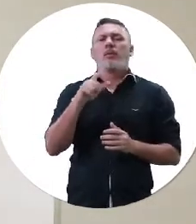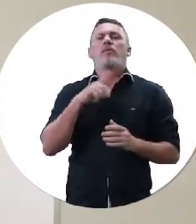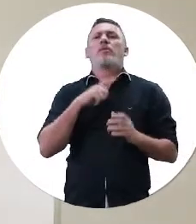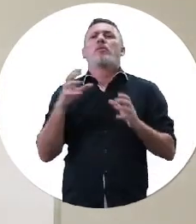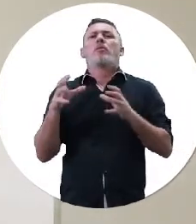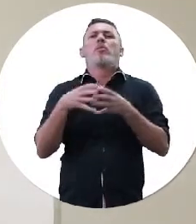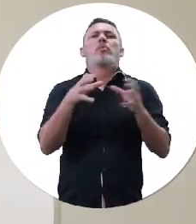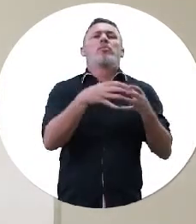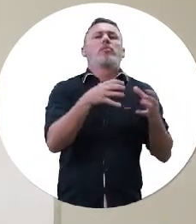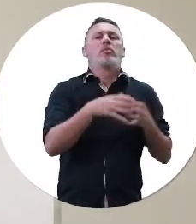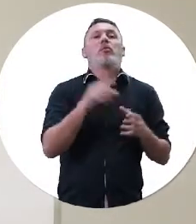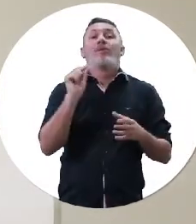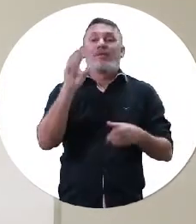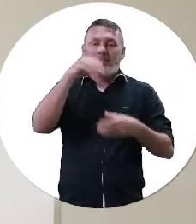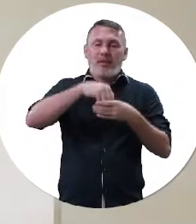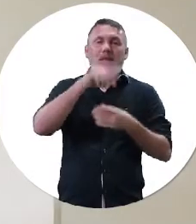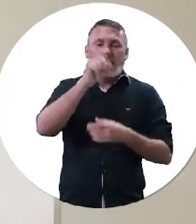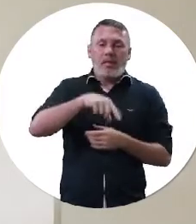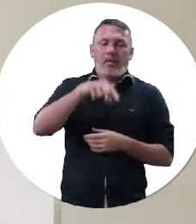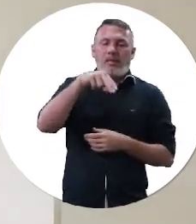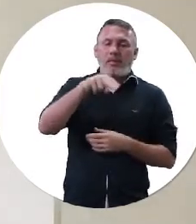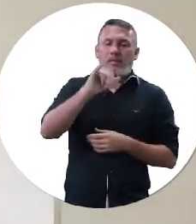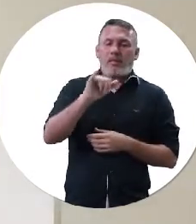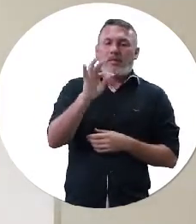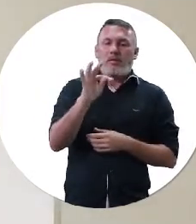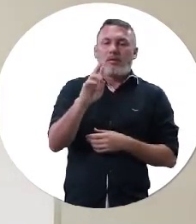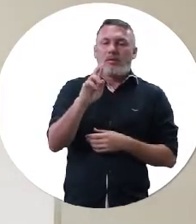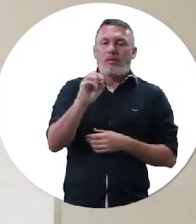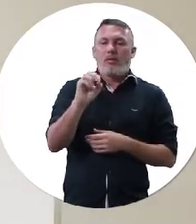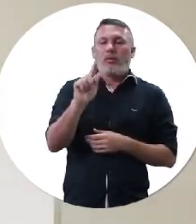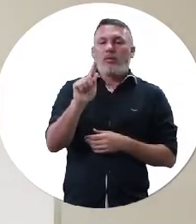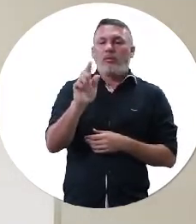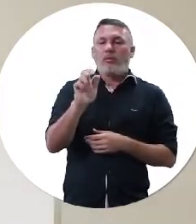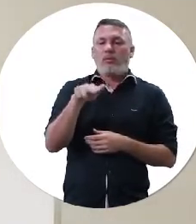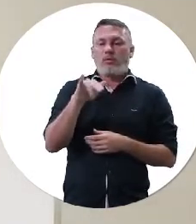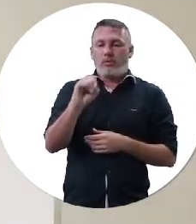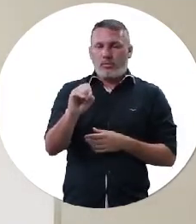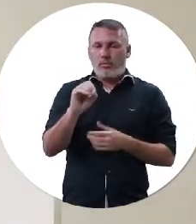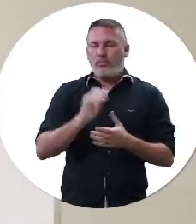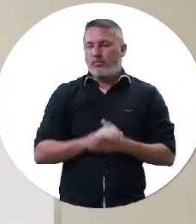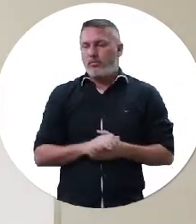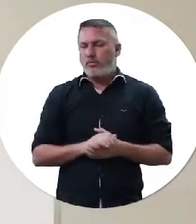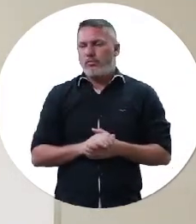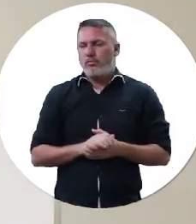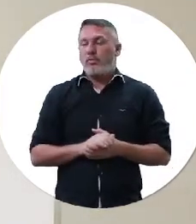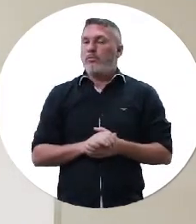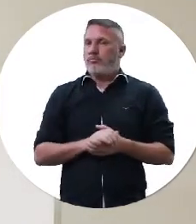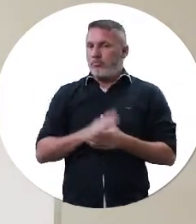orgânicas que tem o processo de reação de esterificação. Mais pra frente. Ok?